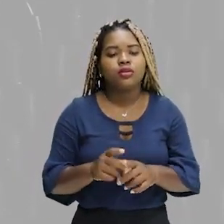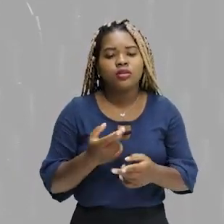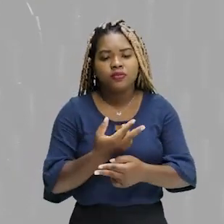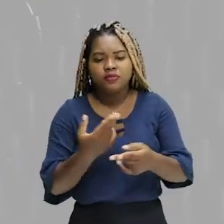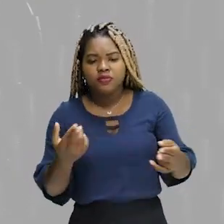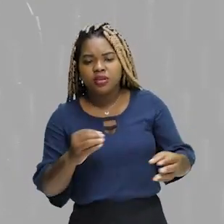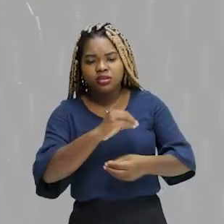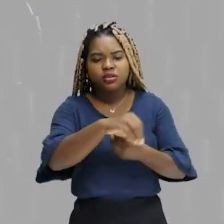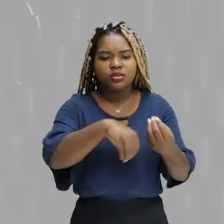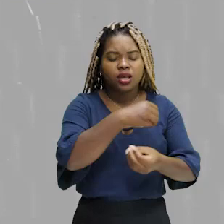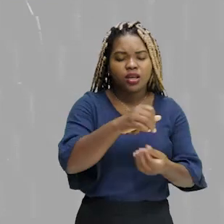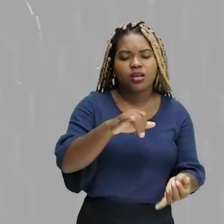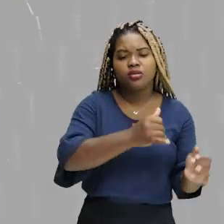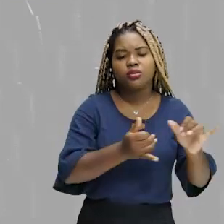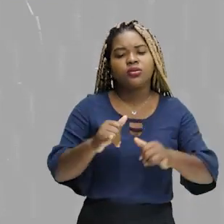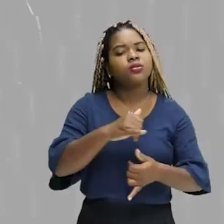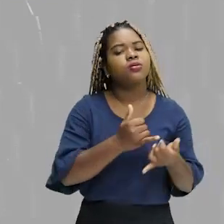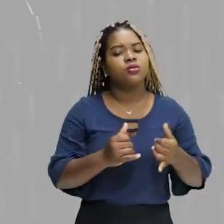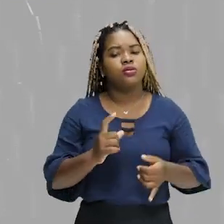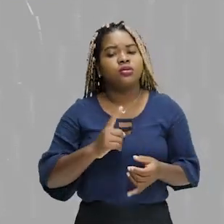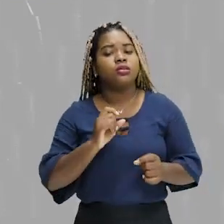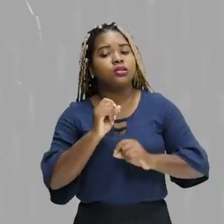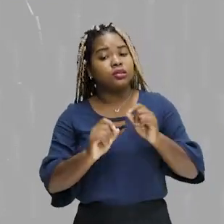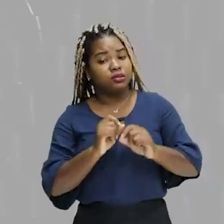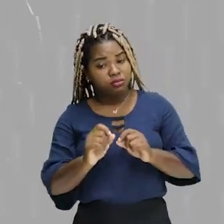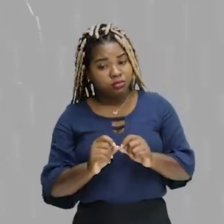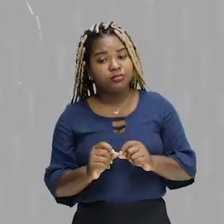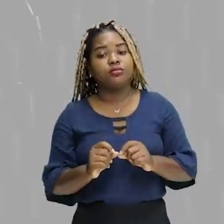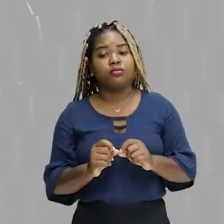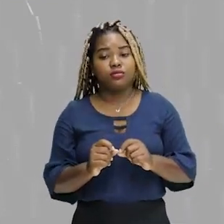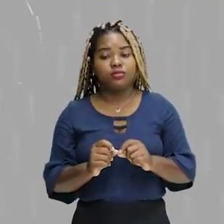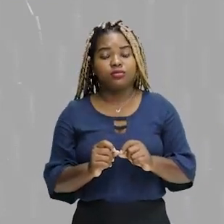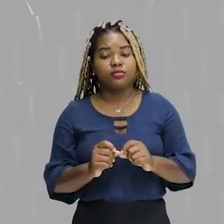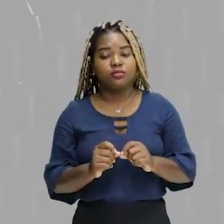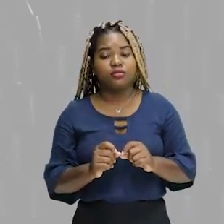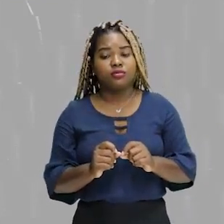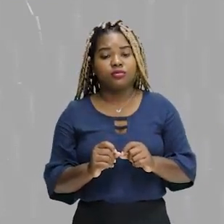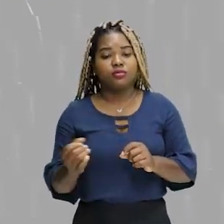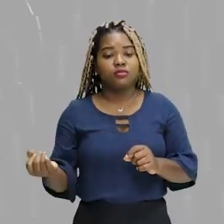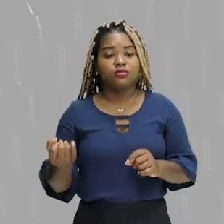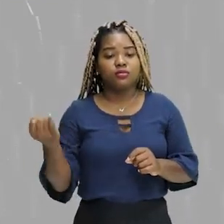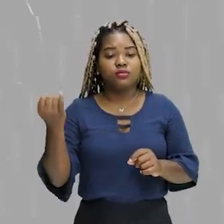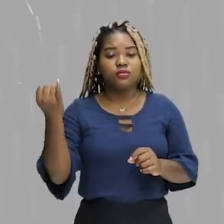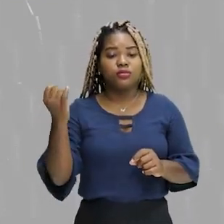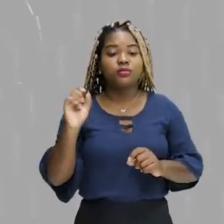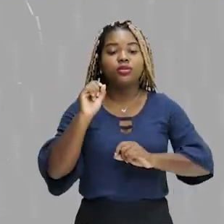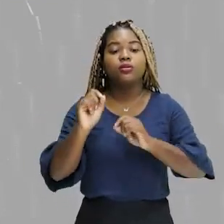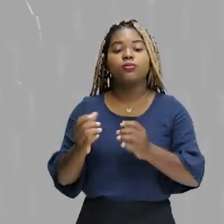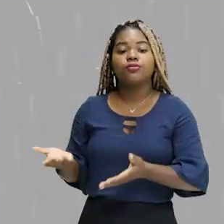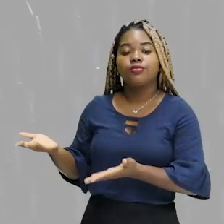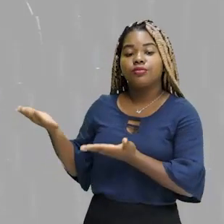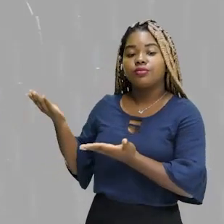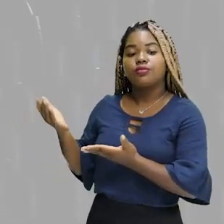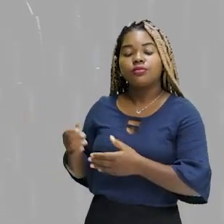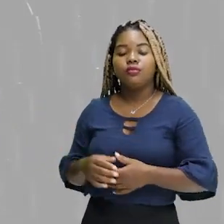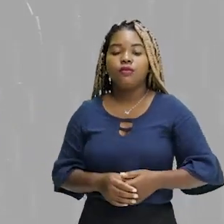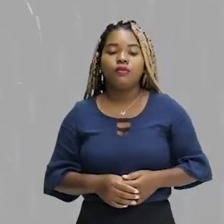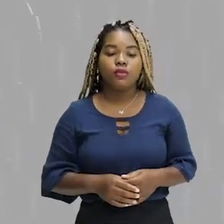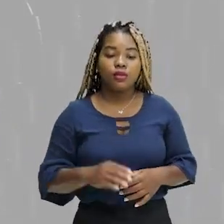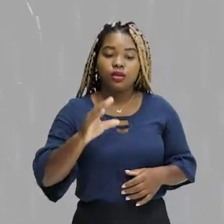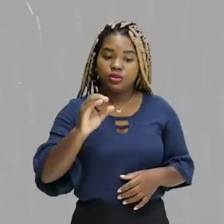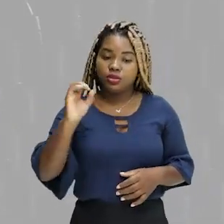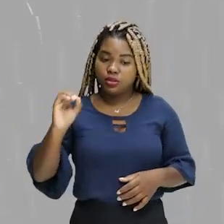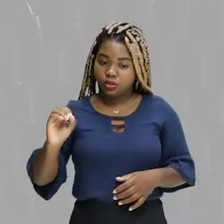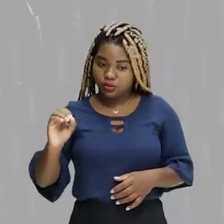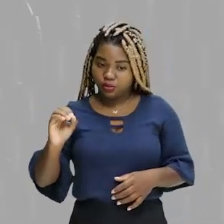diversas reações que ocorrem em um catalisador, uma das mais importantes é essa que aparece na tela para vocês. Então,